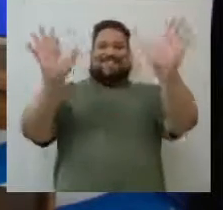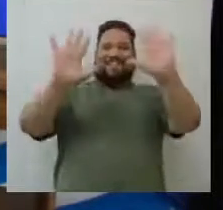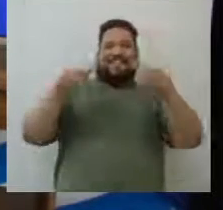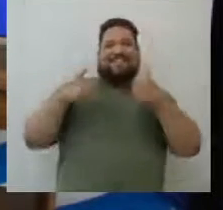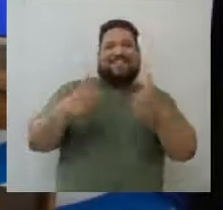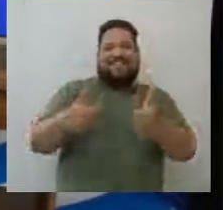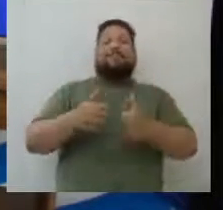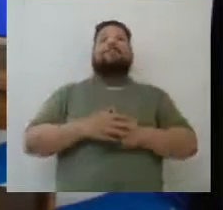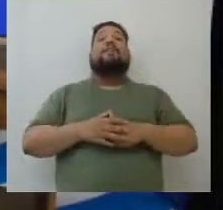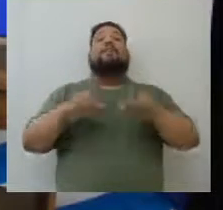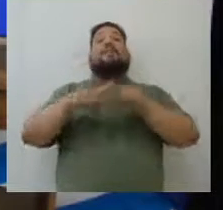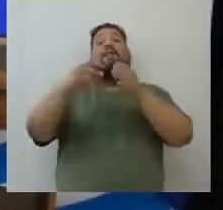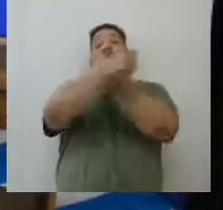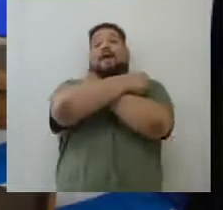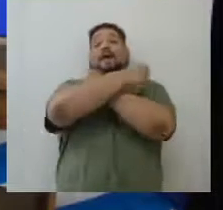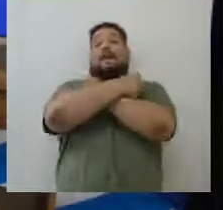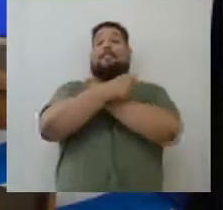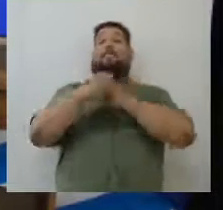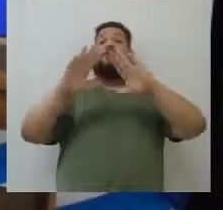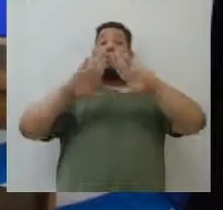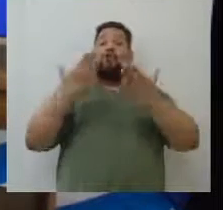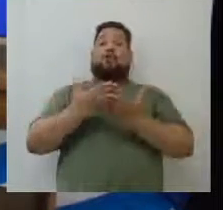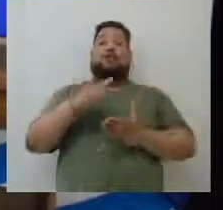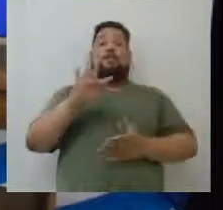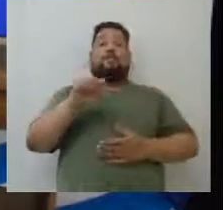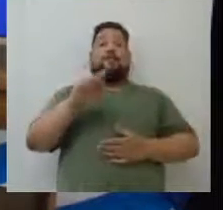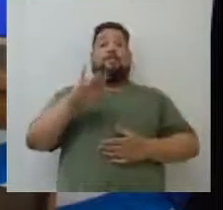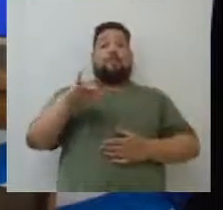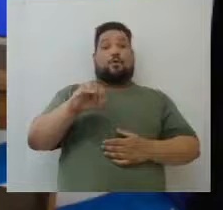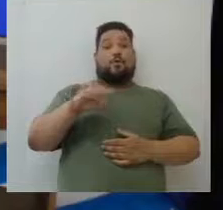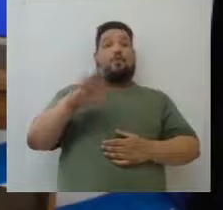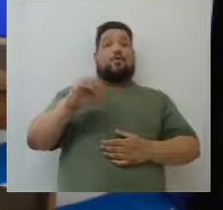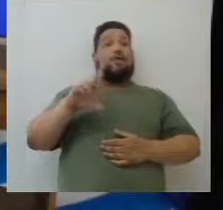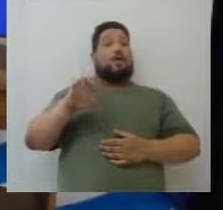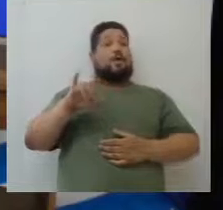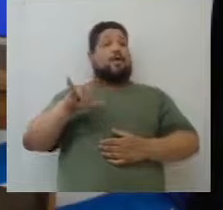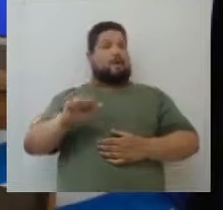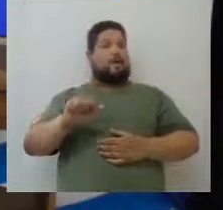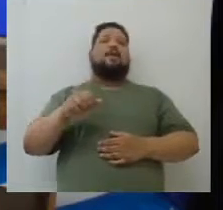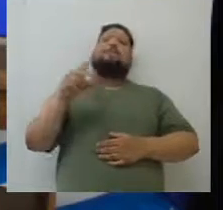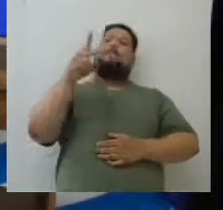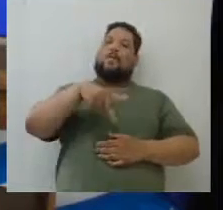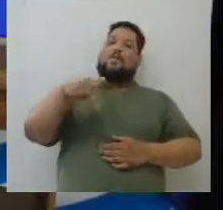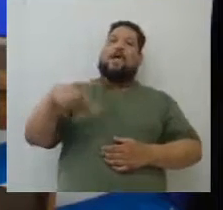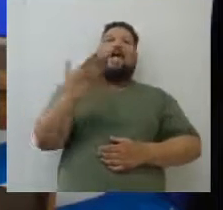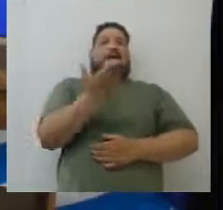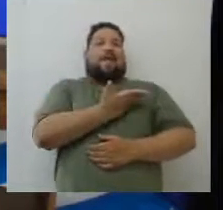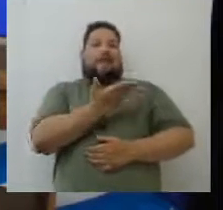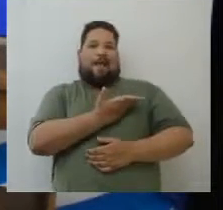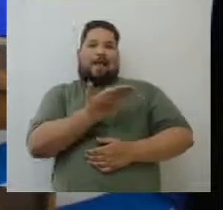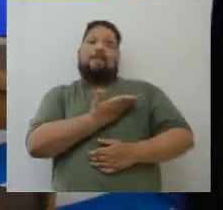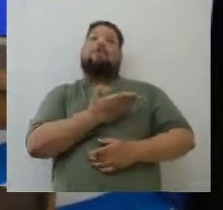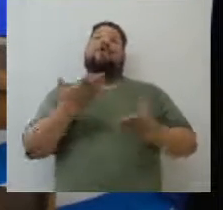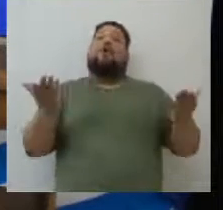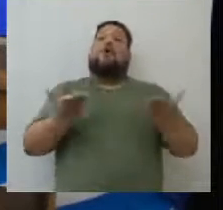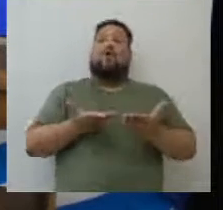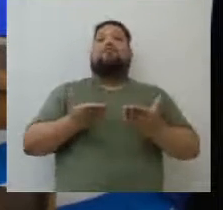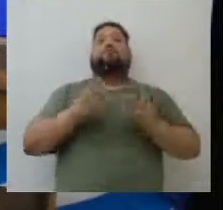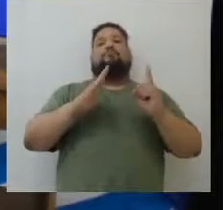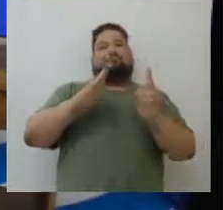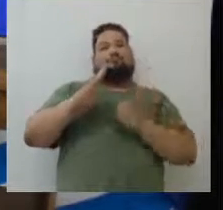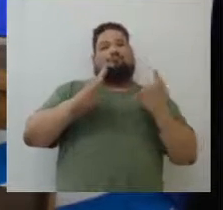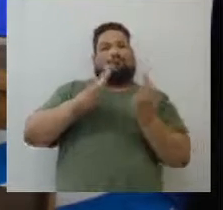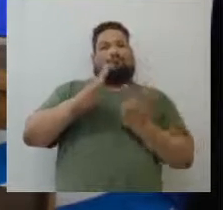Quero mandar um abraço também para a Escola Fábio Correia, né? Todos os professores lá também, são meus amigos, estão no período também de isolamento.